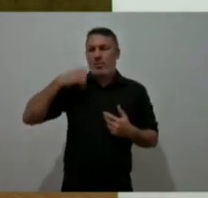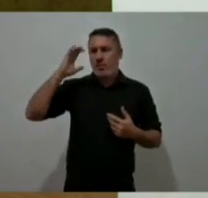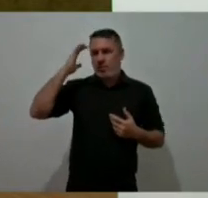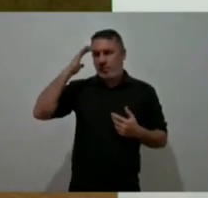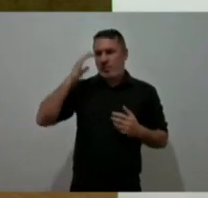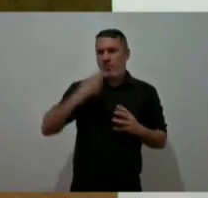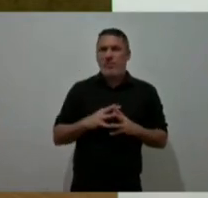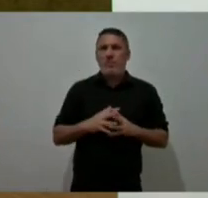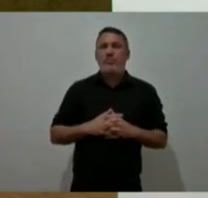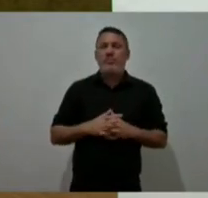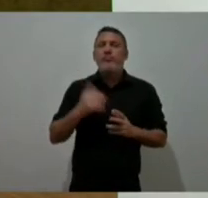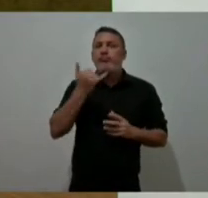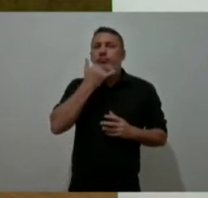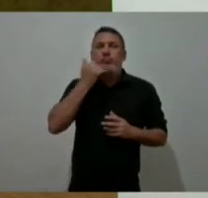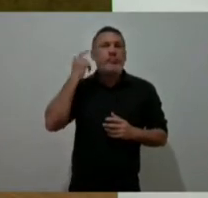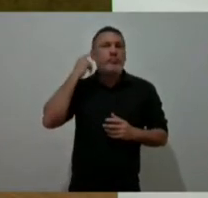não.